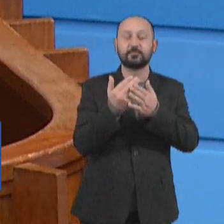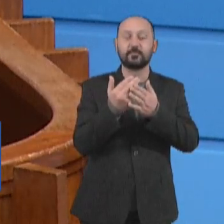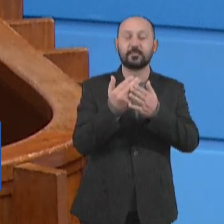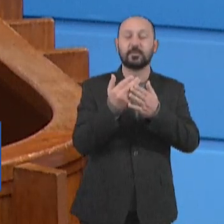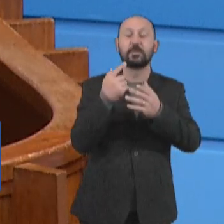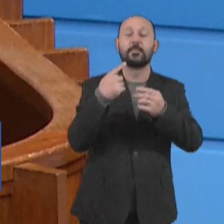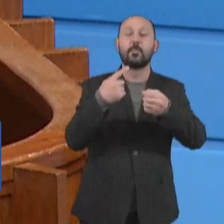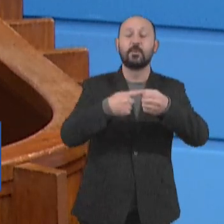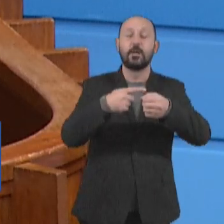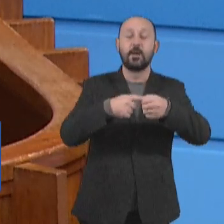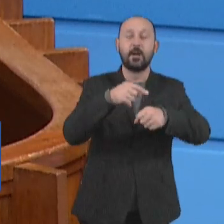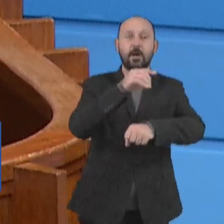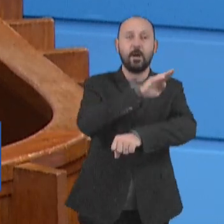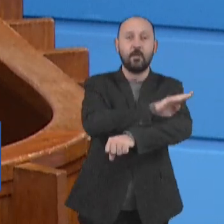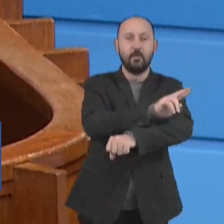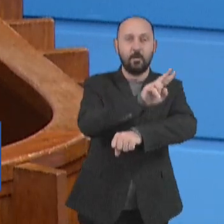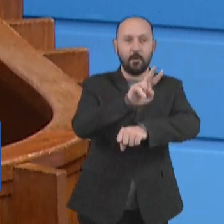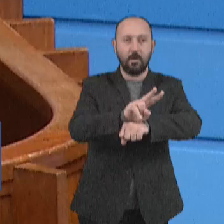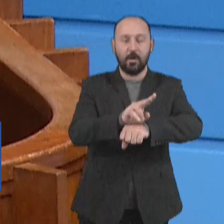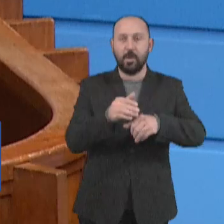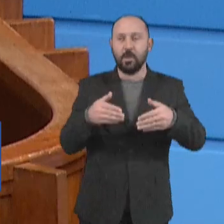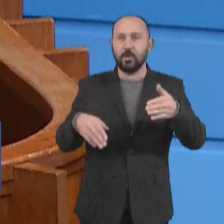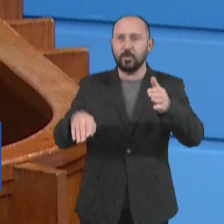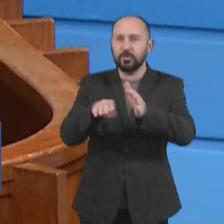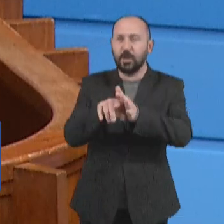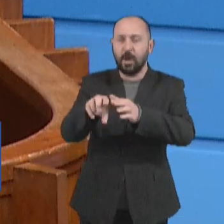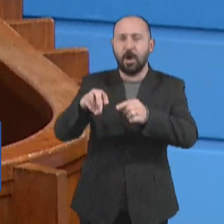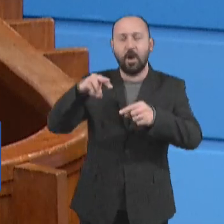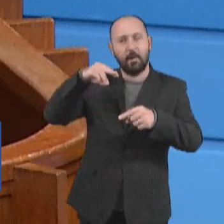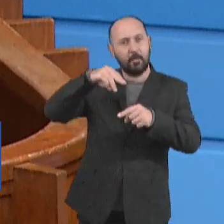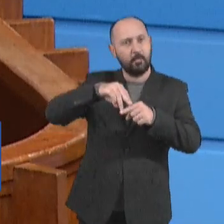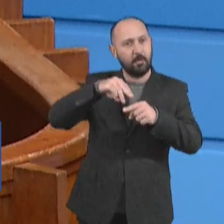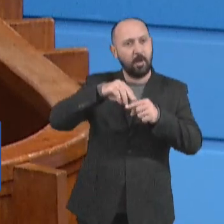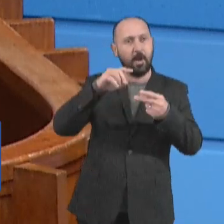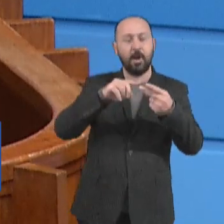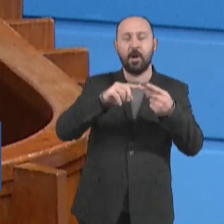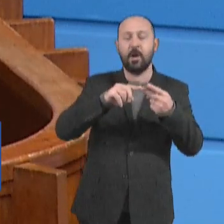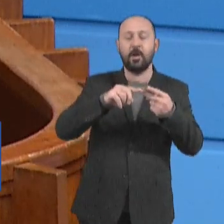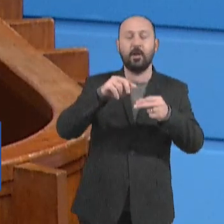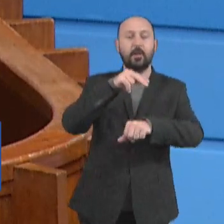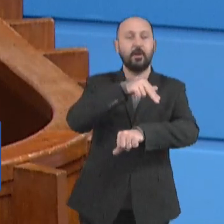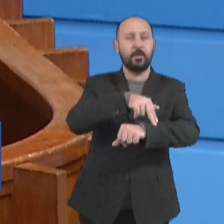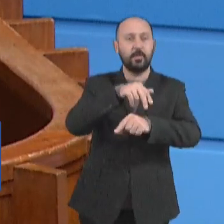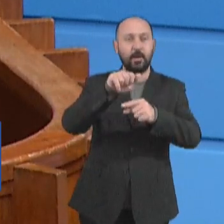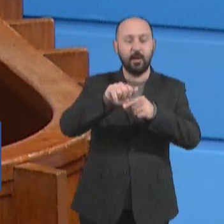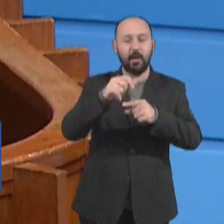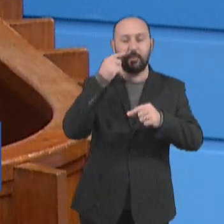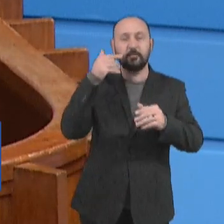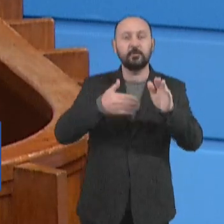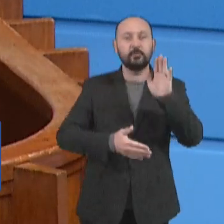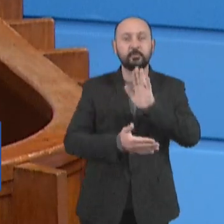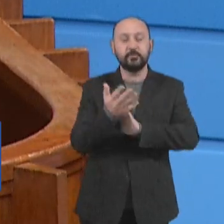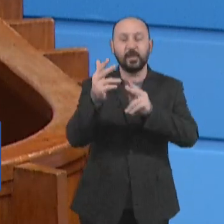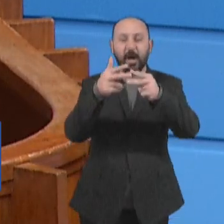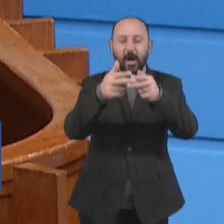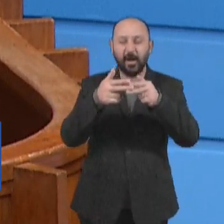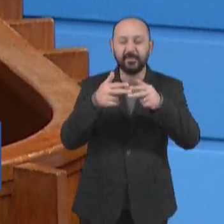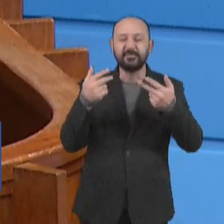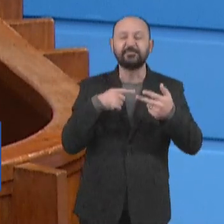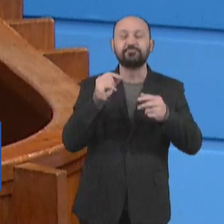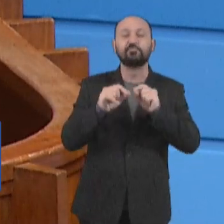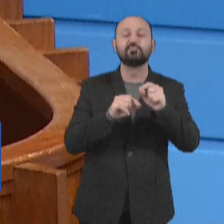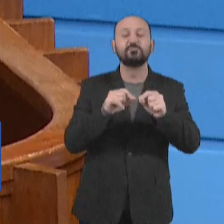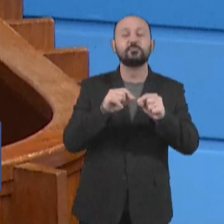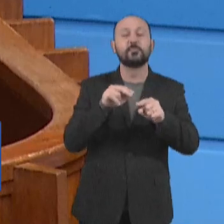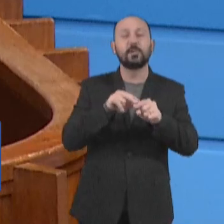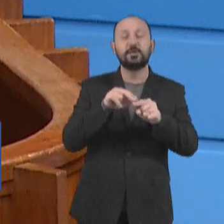Bela Vista e chegam a Miranda, né? Niuaque, e vão até Coxim. O